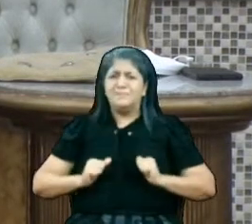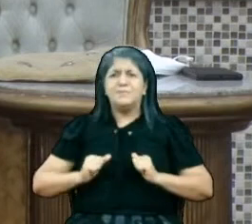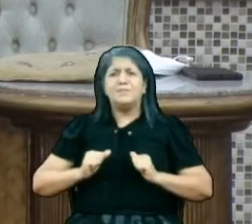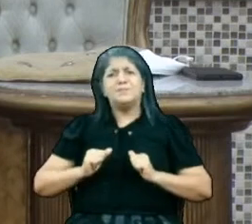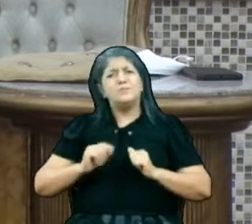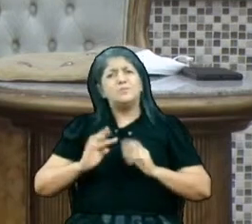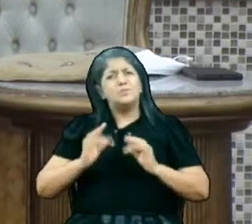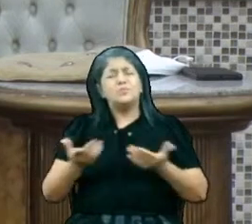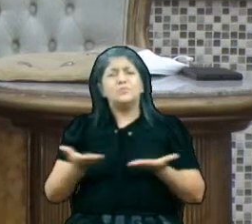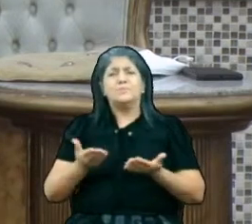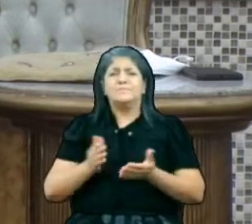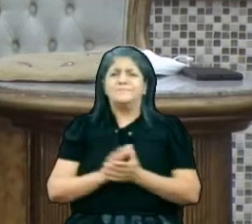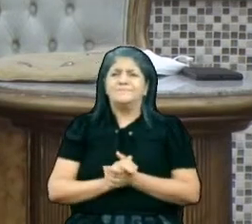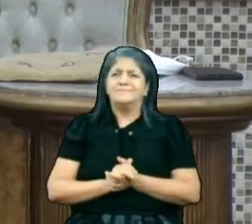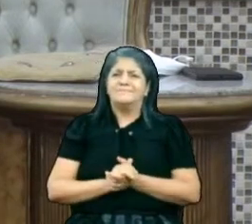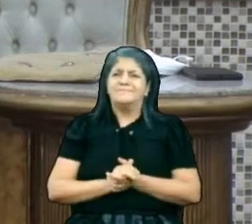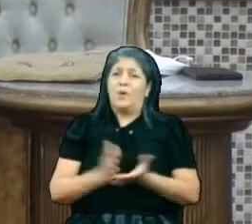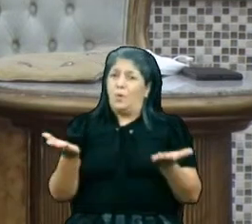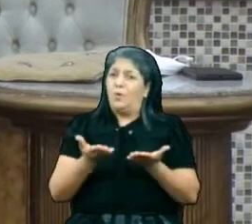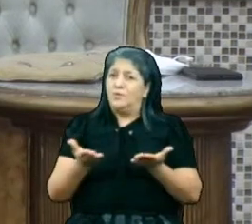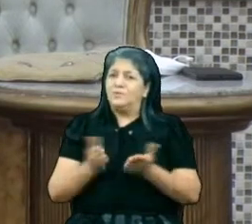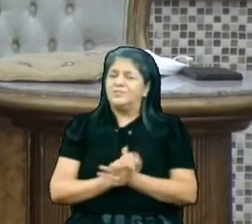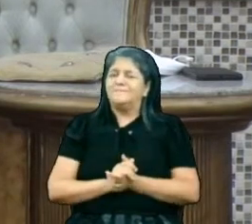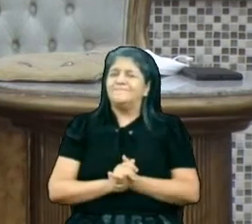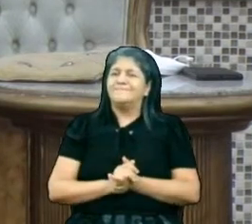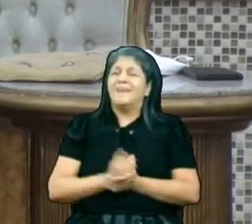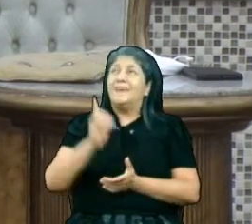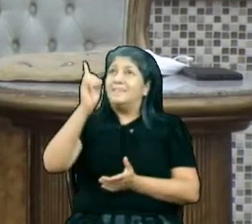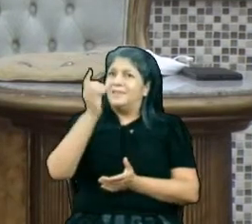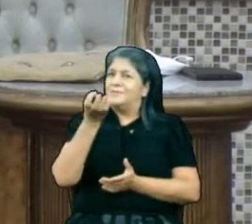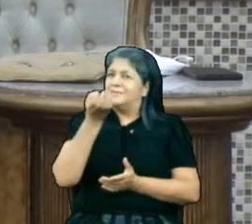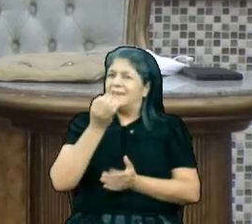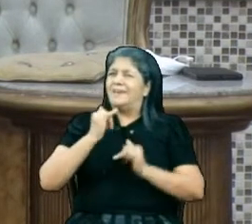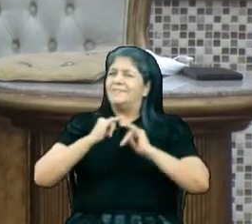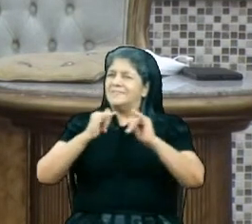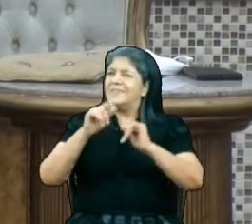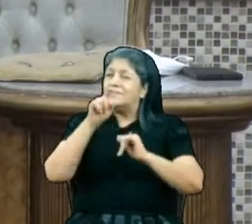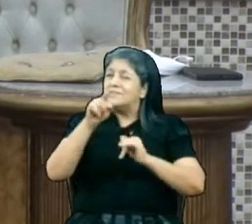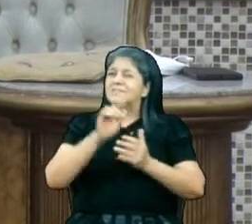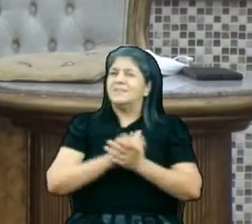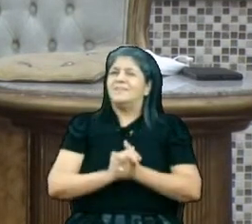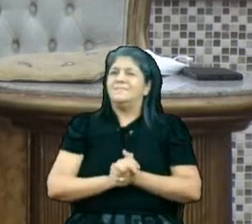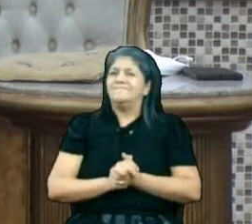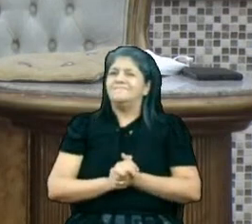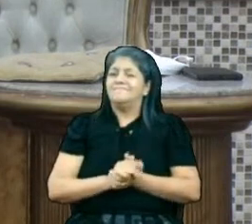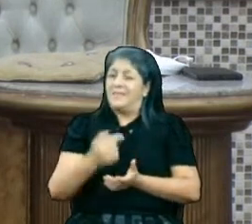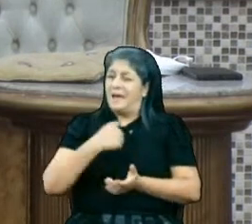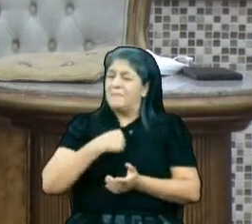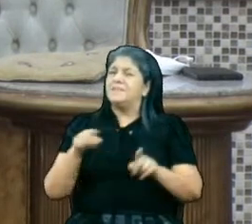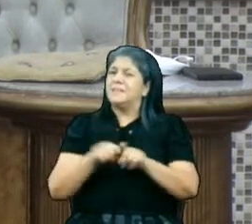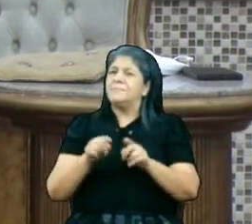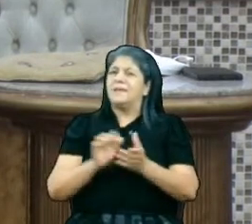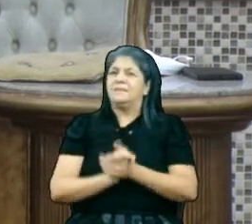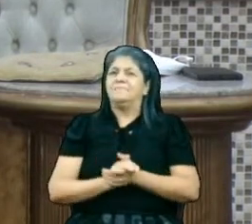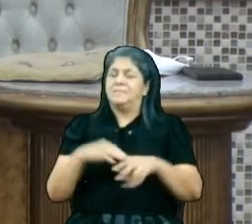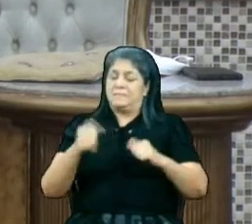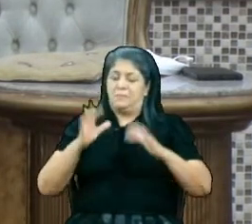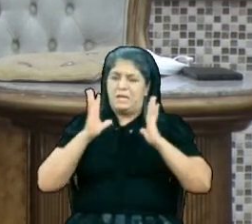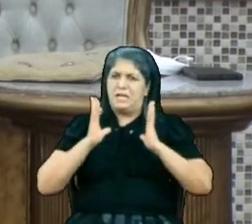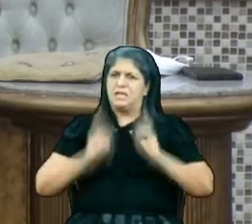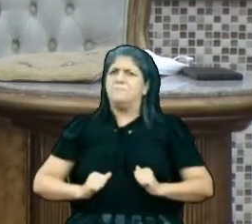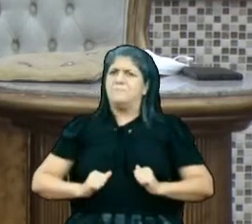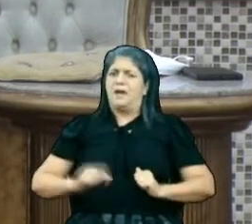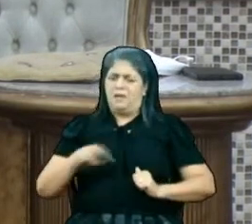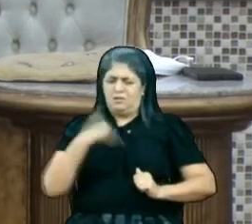e nessa noite Deus te trouxe aqui Deus te trouxe aqui Deus nos trouxe aqui para a gente desentulhar